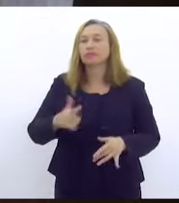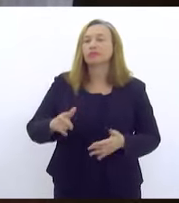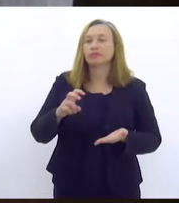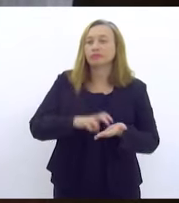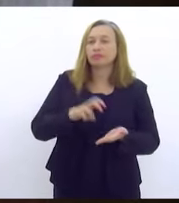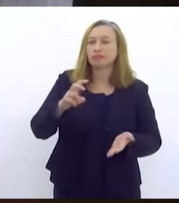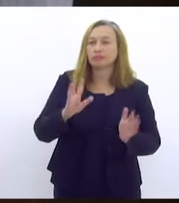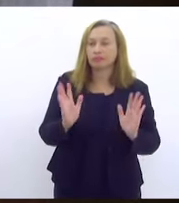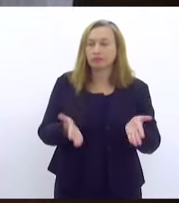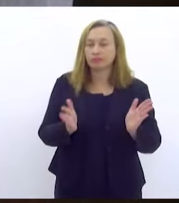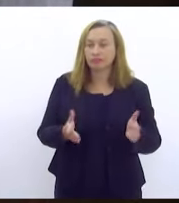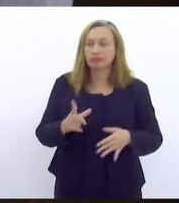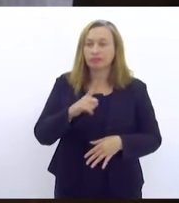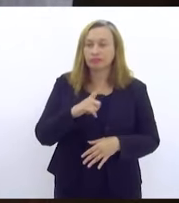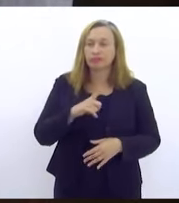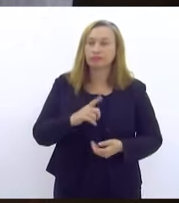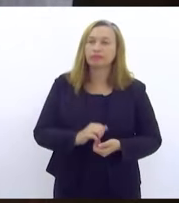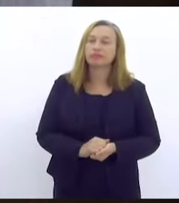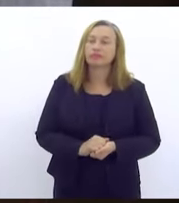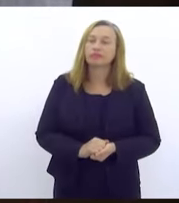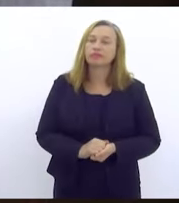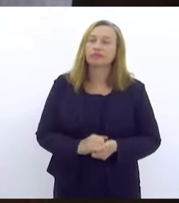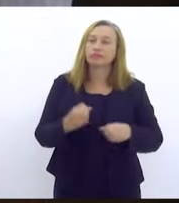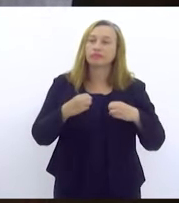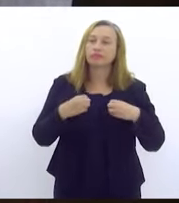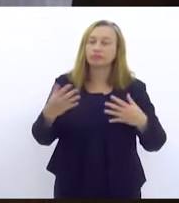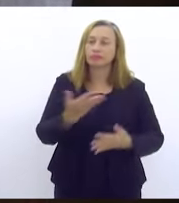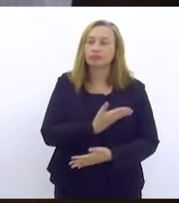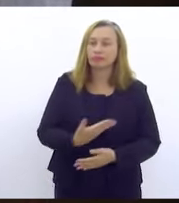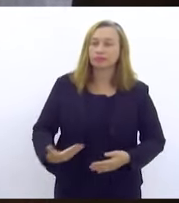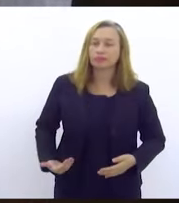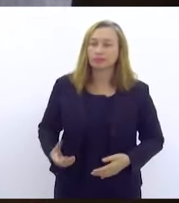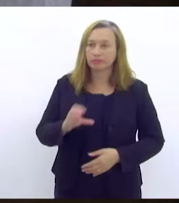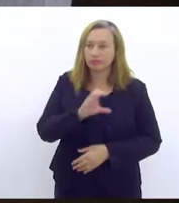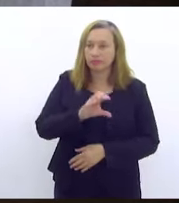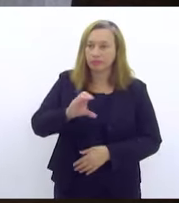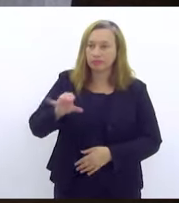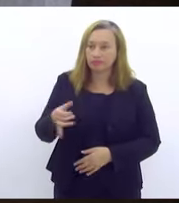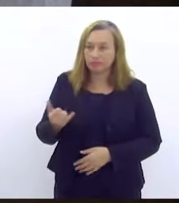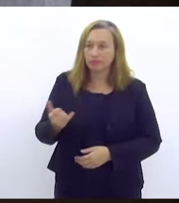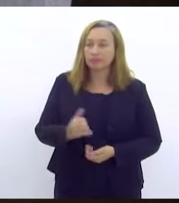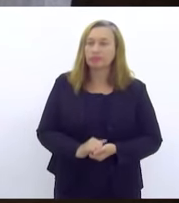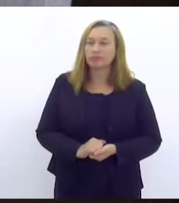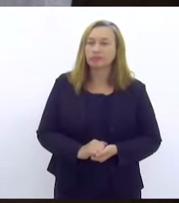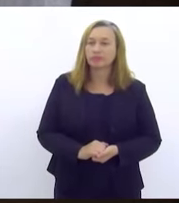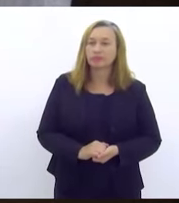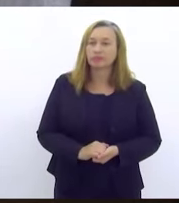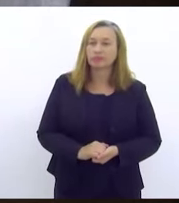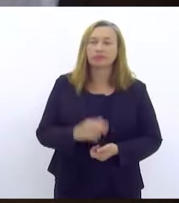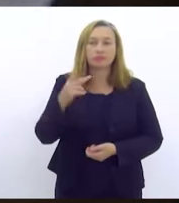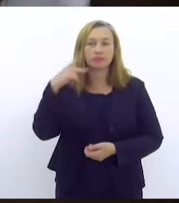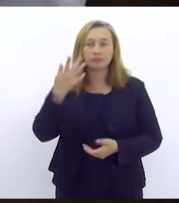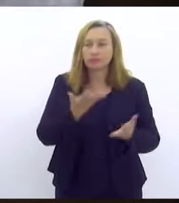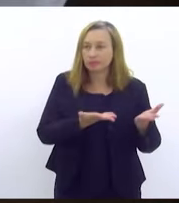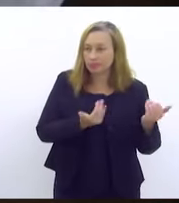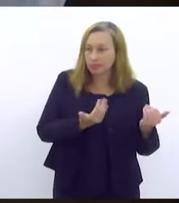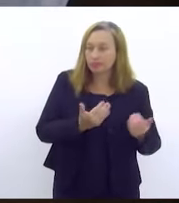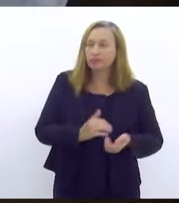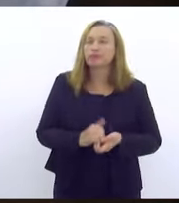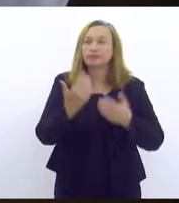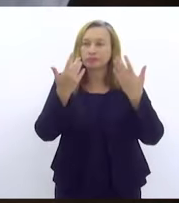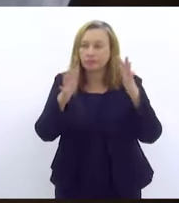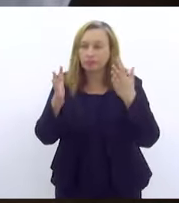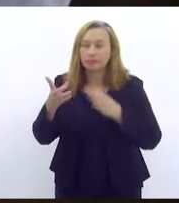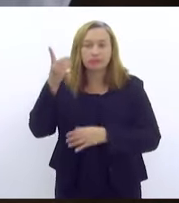uma audiência com a participação no âmbito da CCJ, exatamente do Parlamento Juvenil,